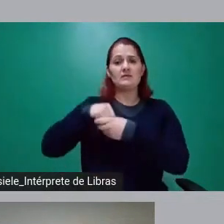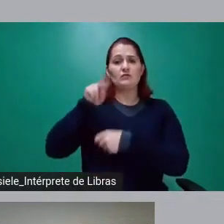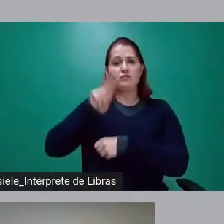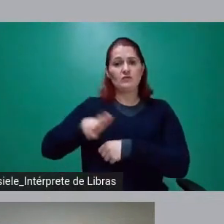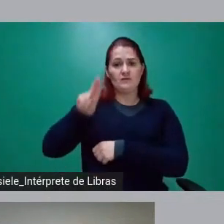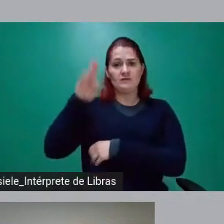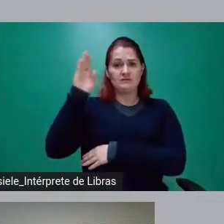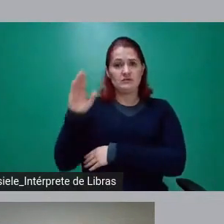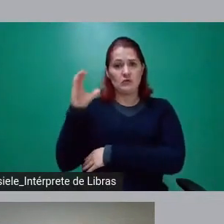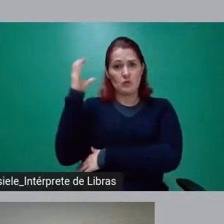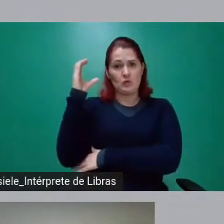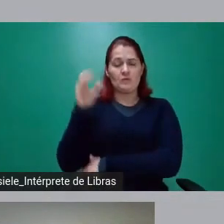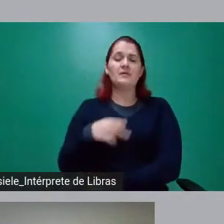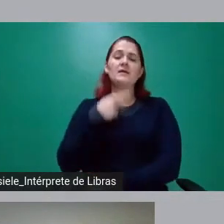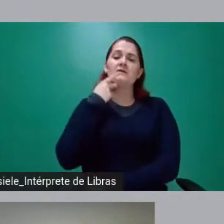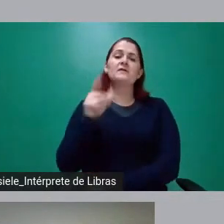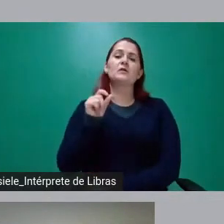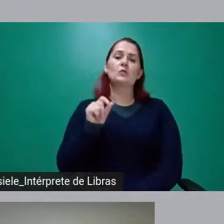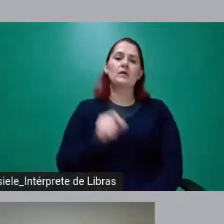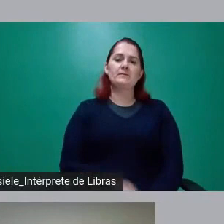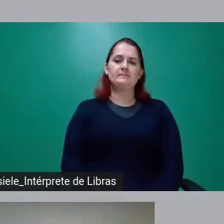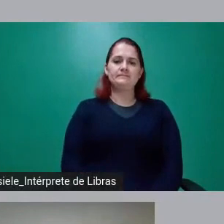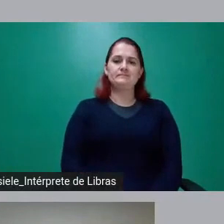diz o seguinte: